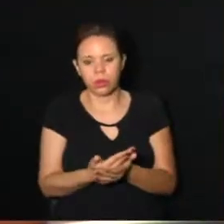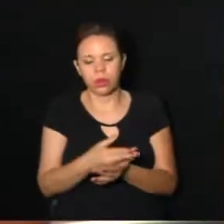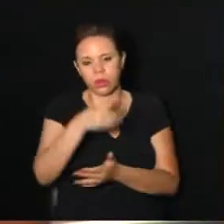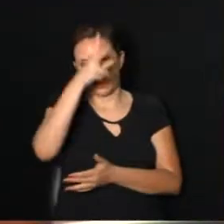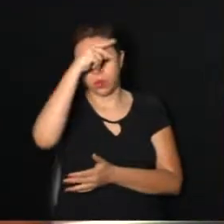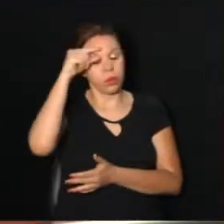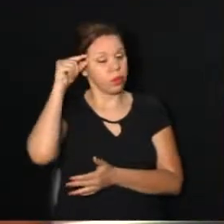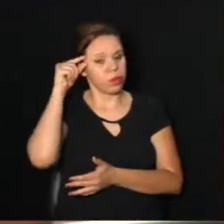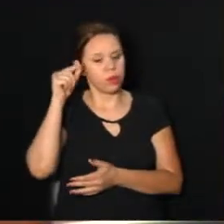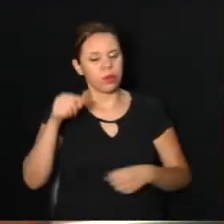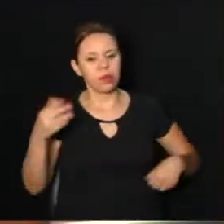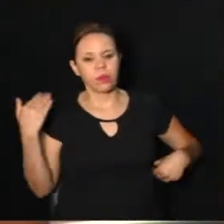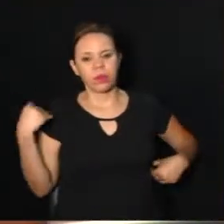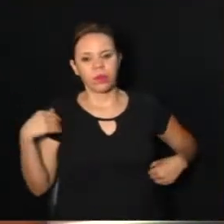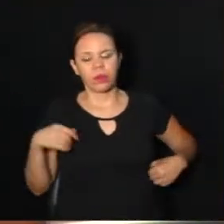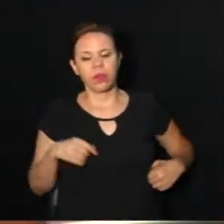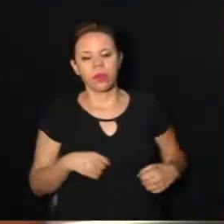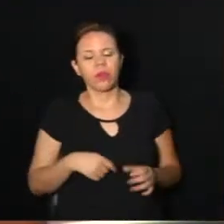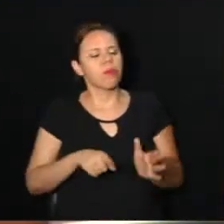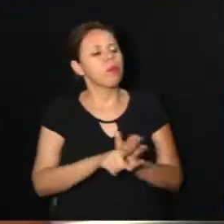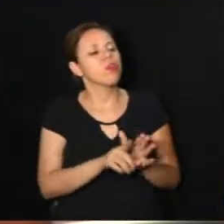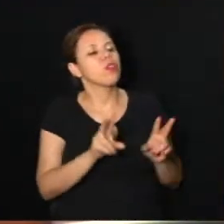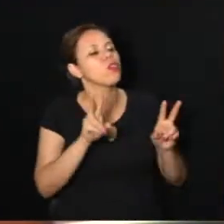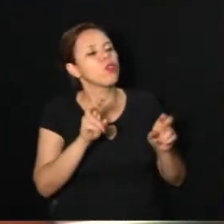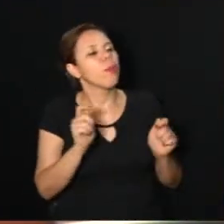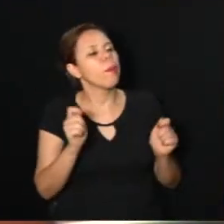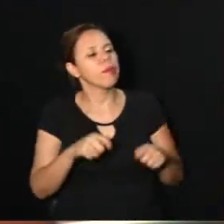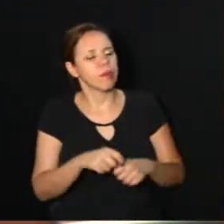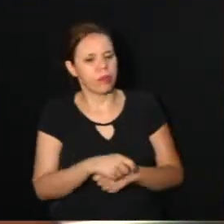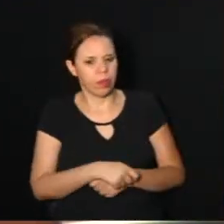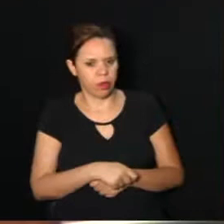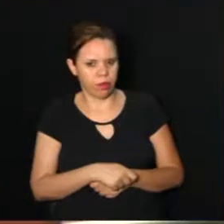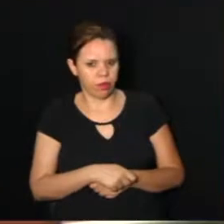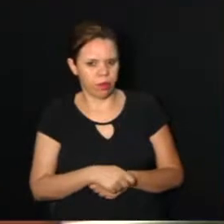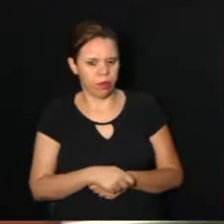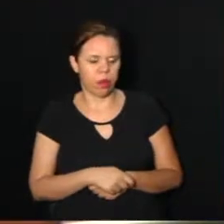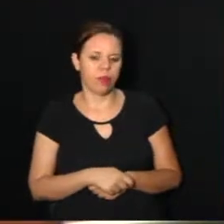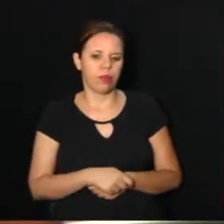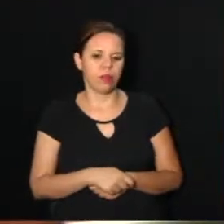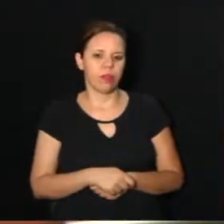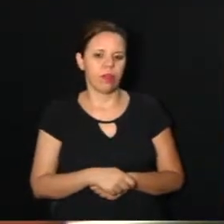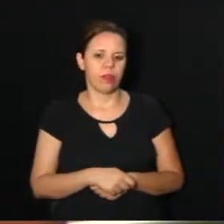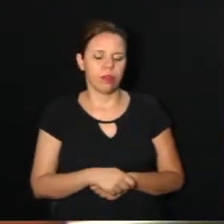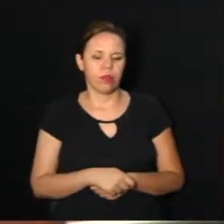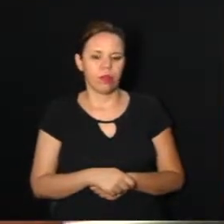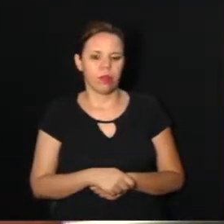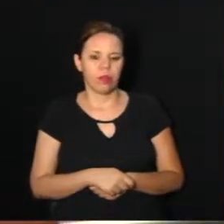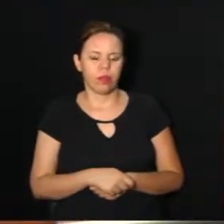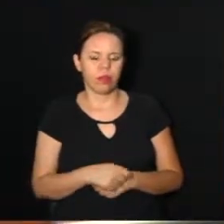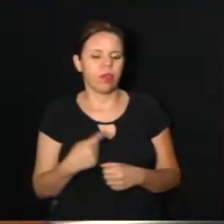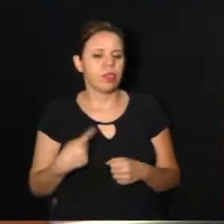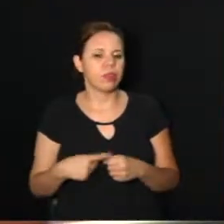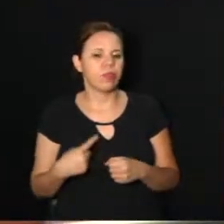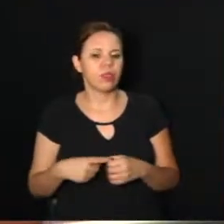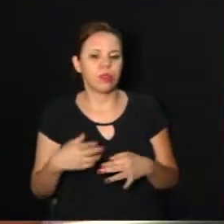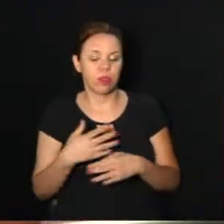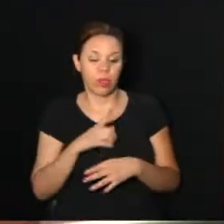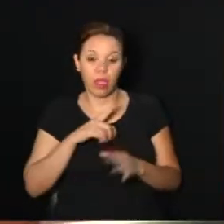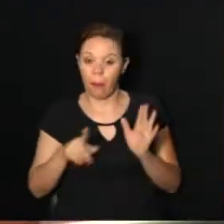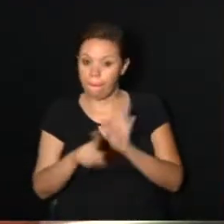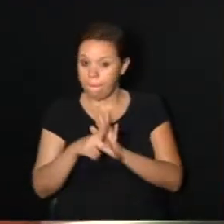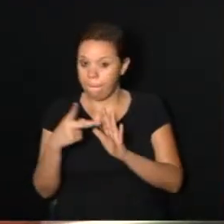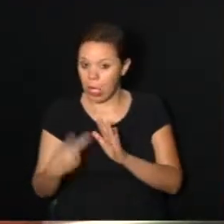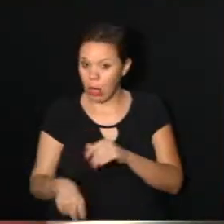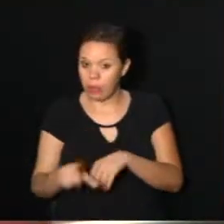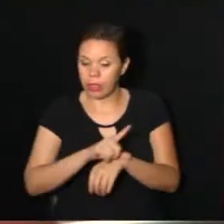prefeito, indagando sobre a possibilidade de, embora o município tenha a sua legislação